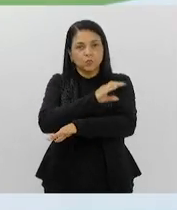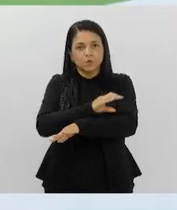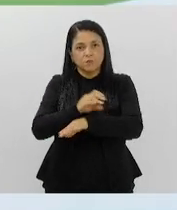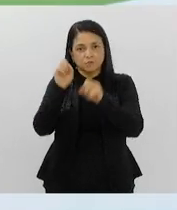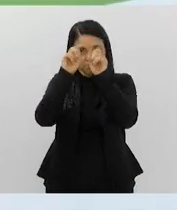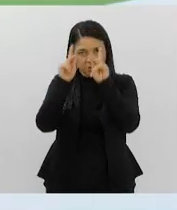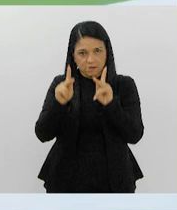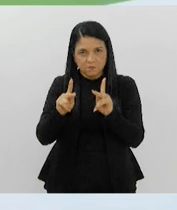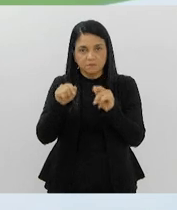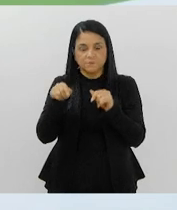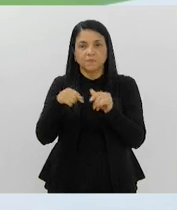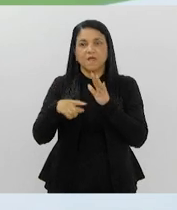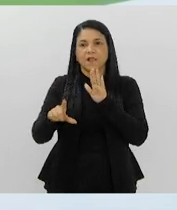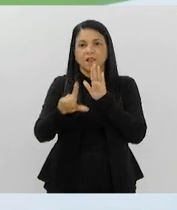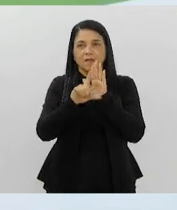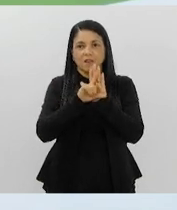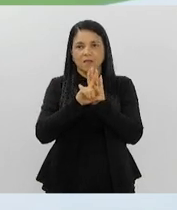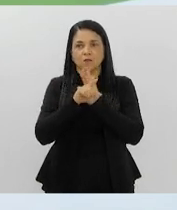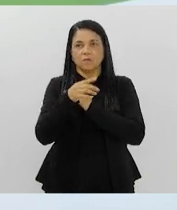também aqui a lei número